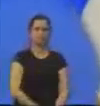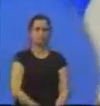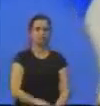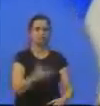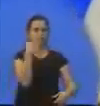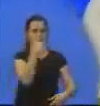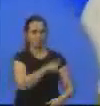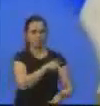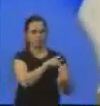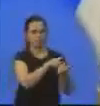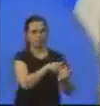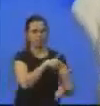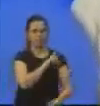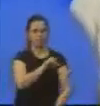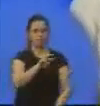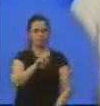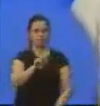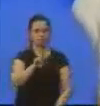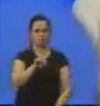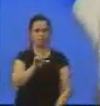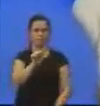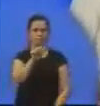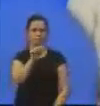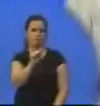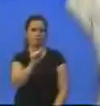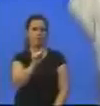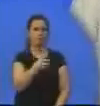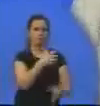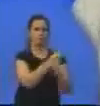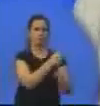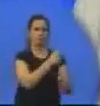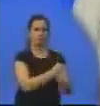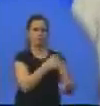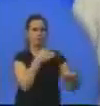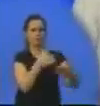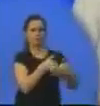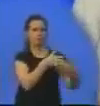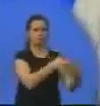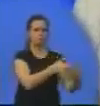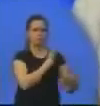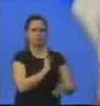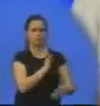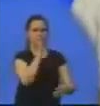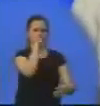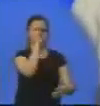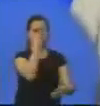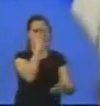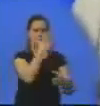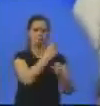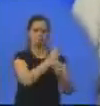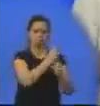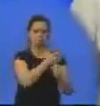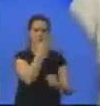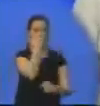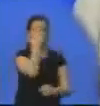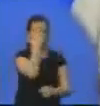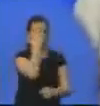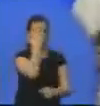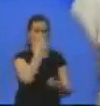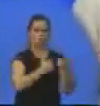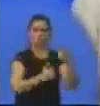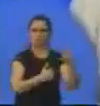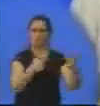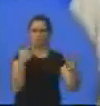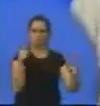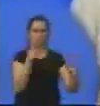de derivada é no cálculo de alguns limites, alguns que nós até já sabemos resolver de outra forma, e outros que nós não